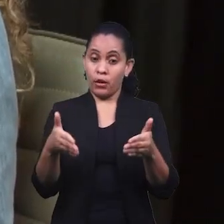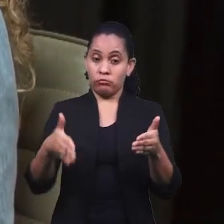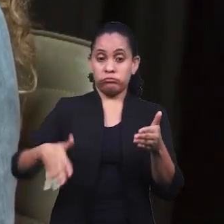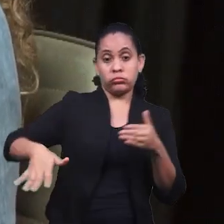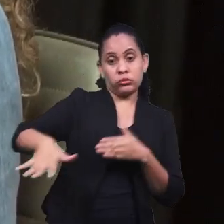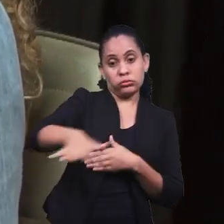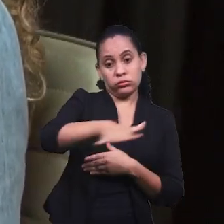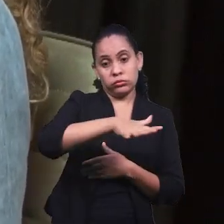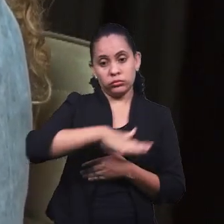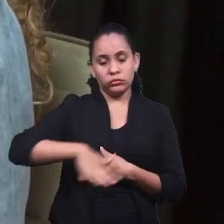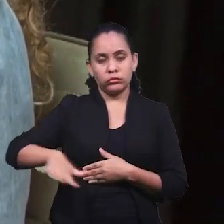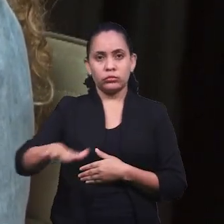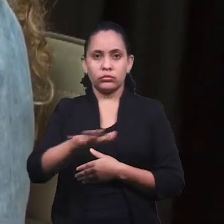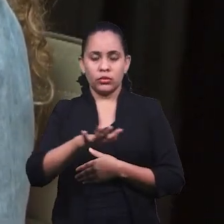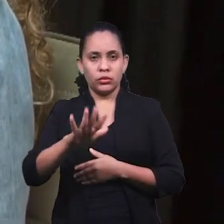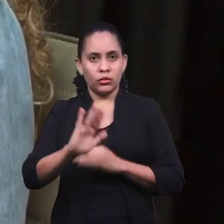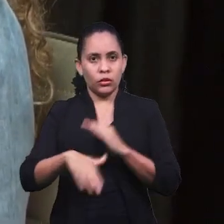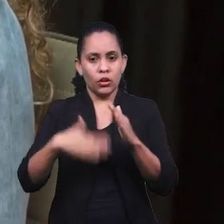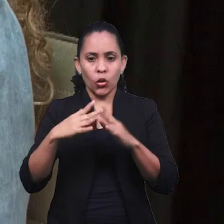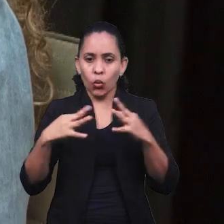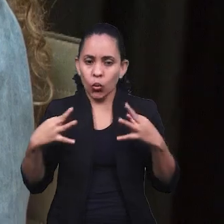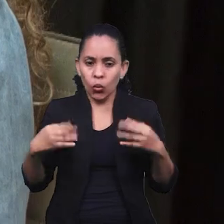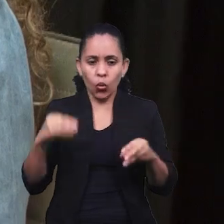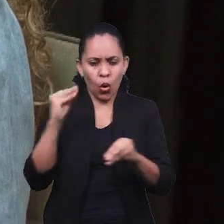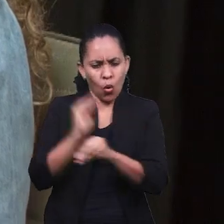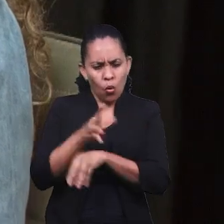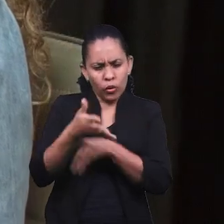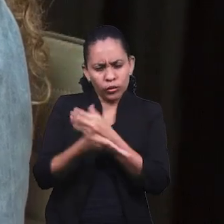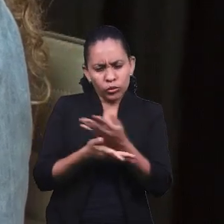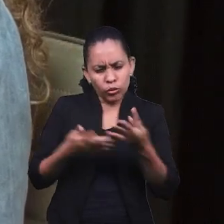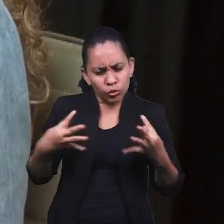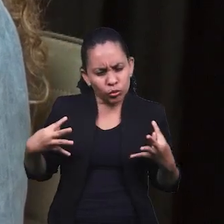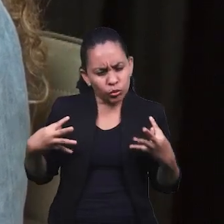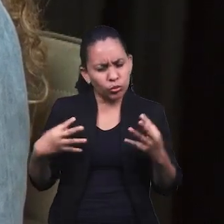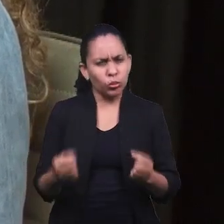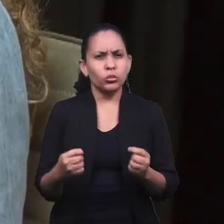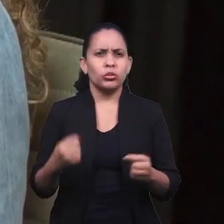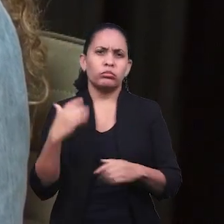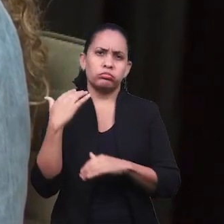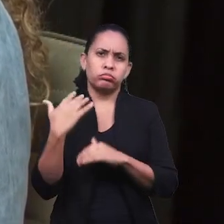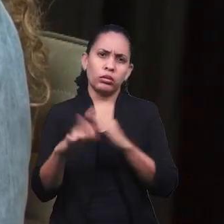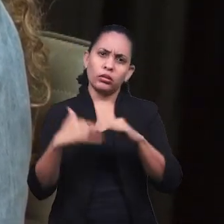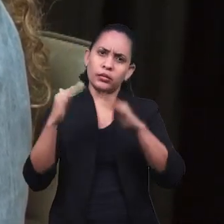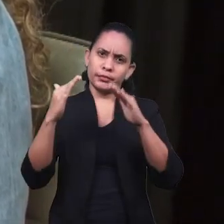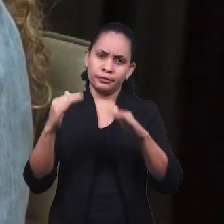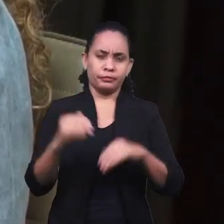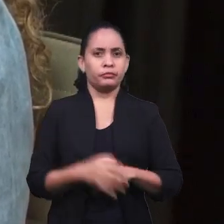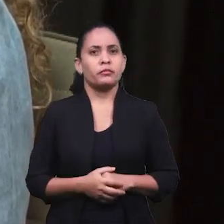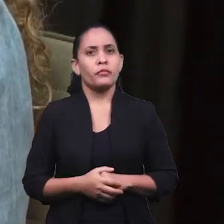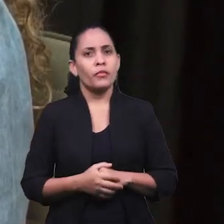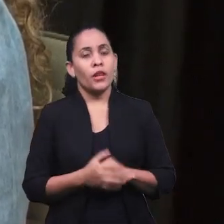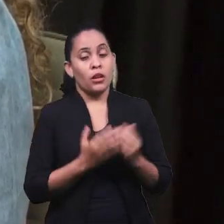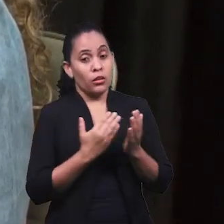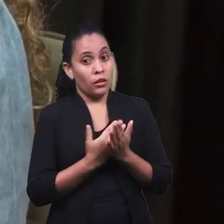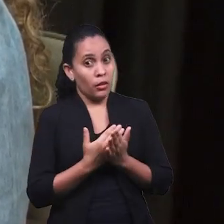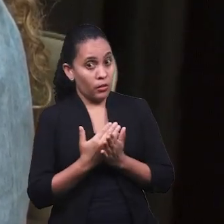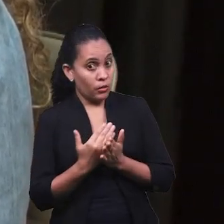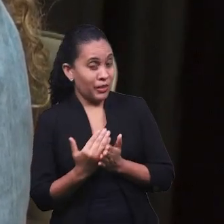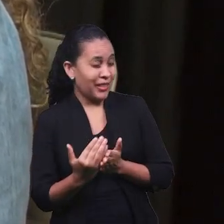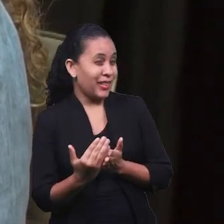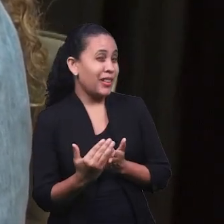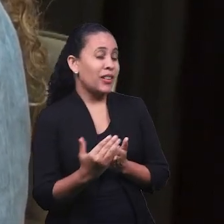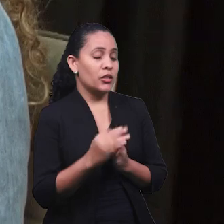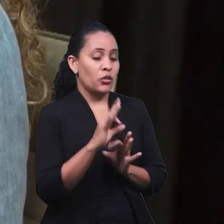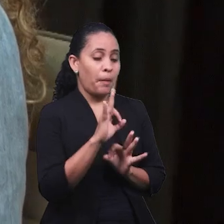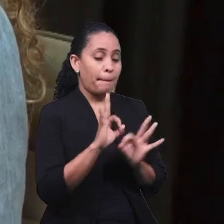do desenvolvimento desse software. Então, assim, desde o planejamento até a manutenção. Então, ele é mais